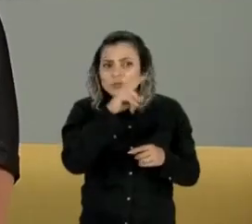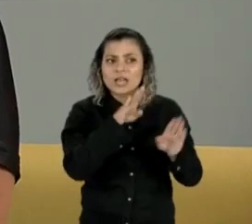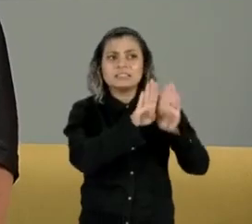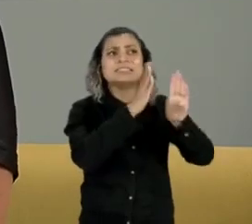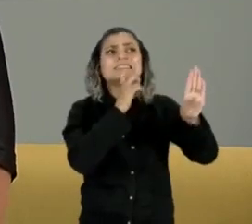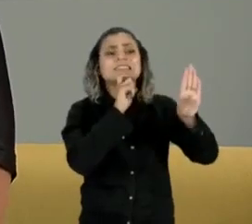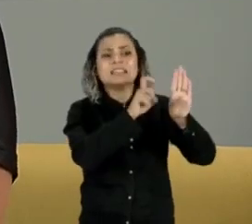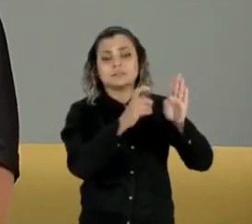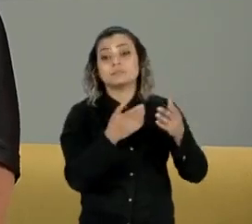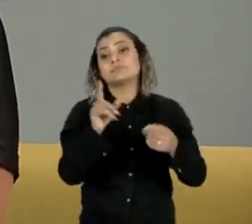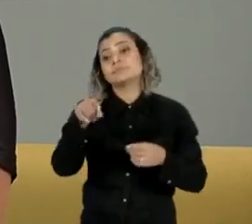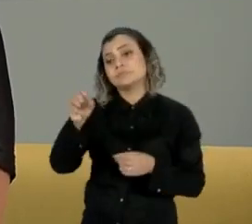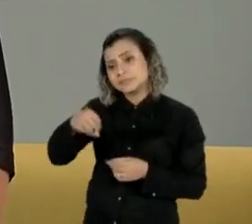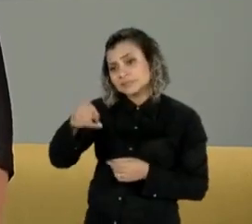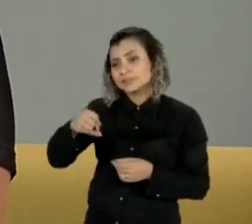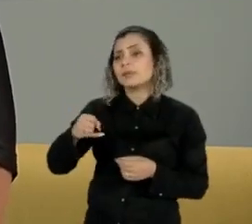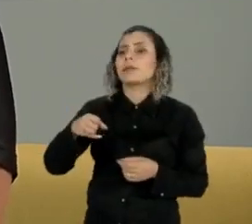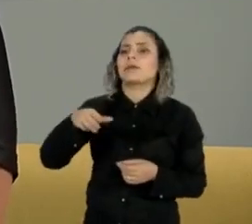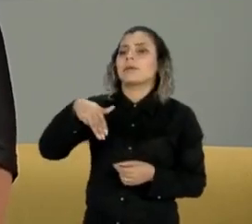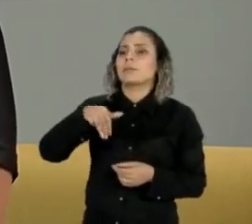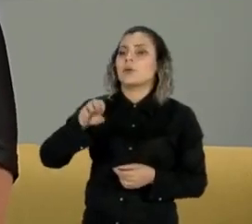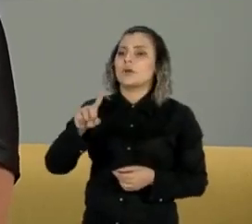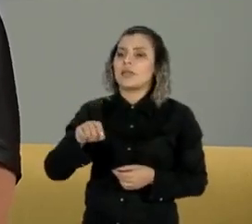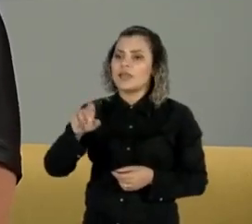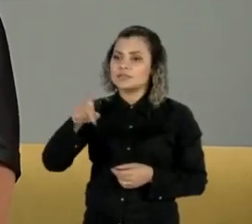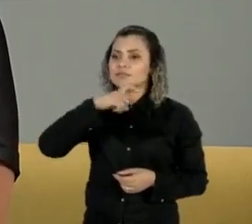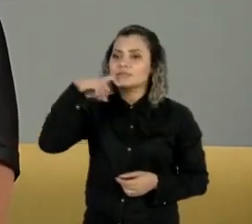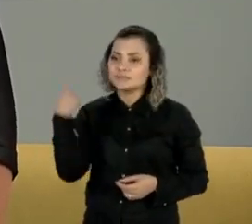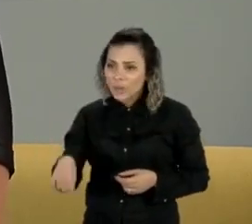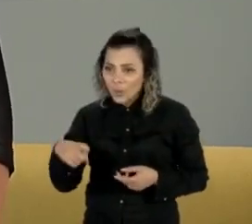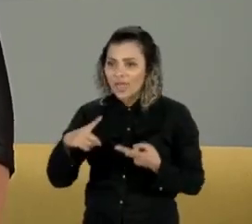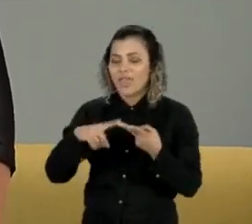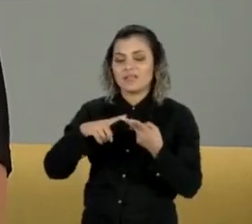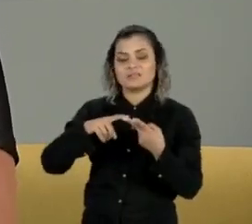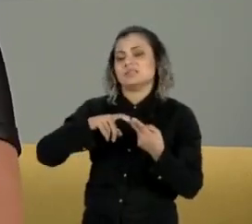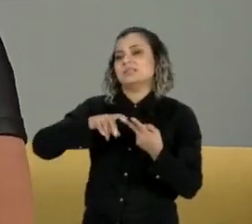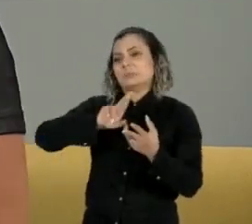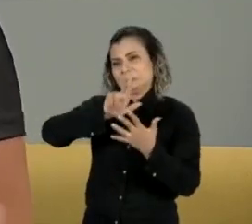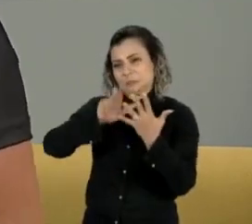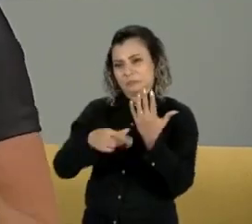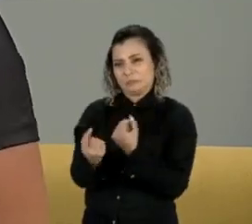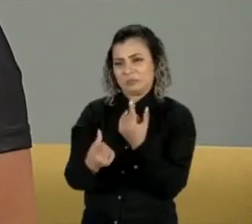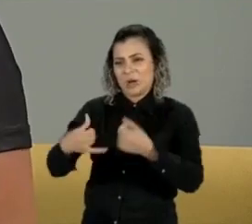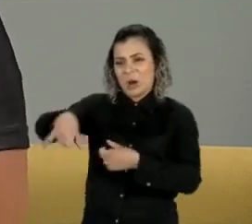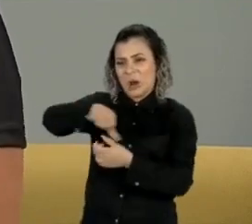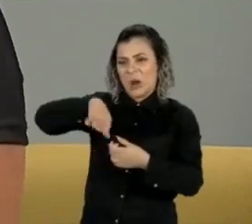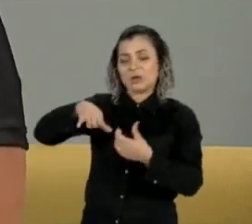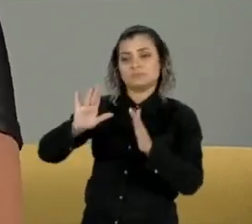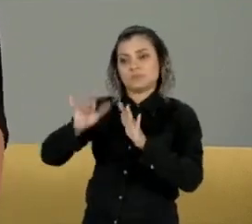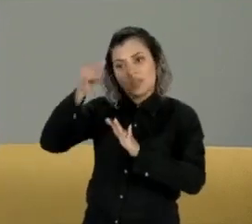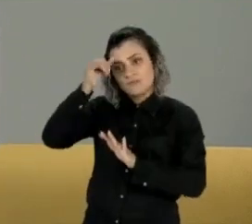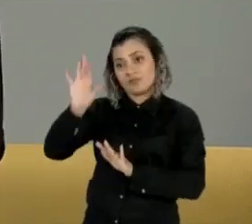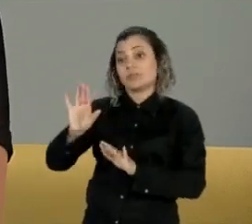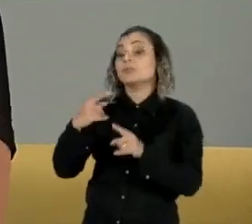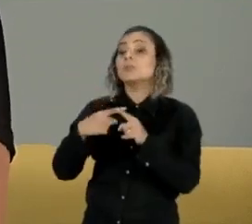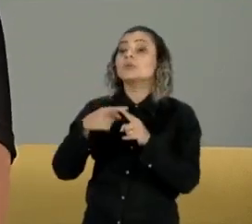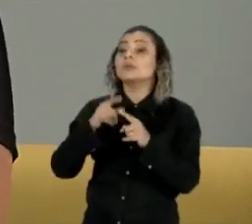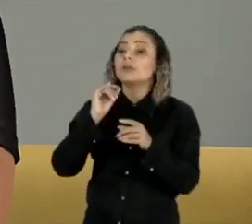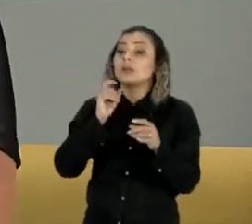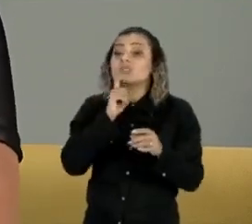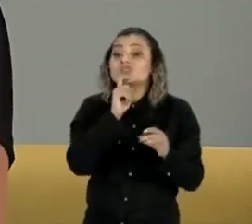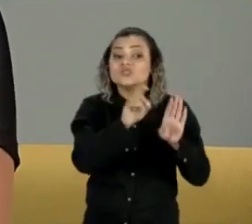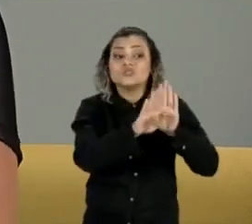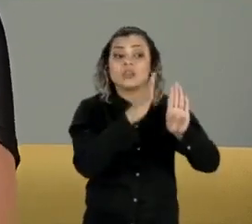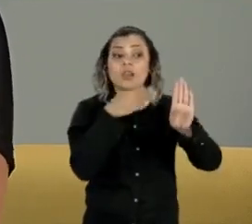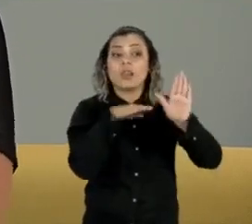sim, maioneses, molhos gordurosos, a gente tem que dar uma evitada, porque a marmita, às vezes, não tem a refrigeração